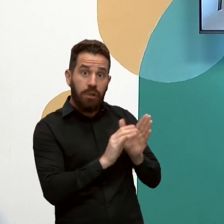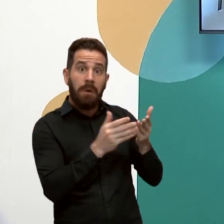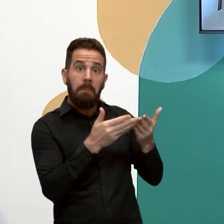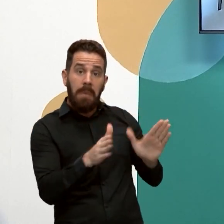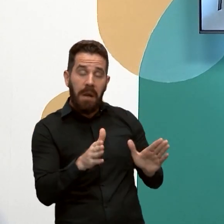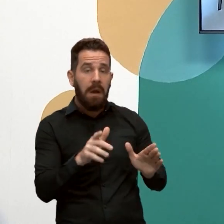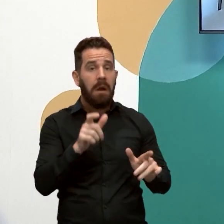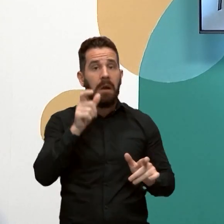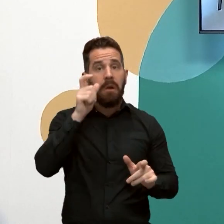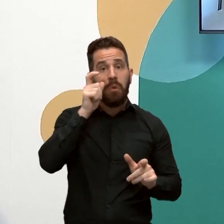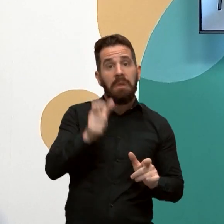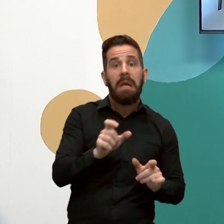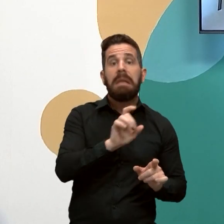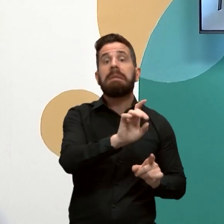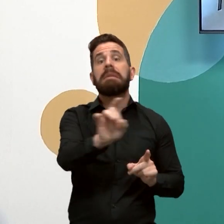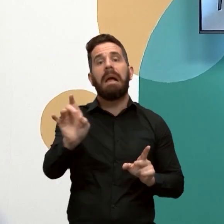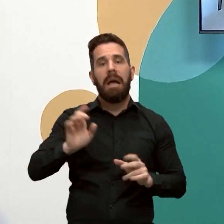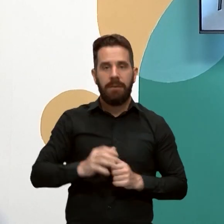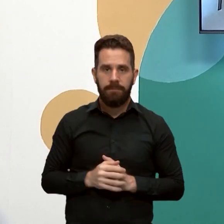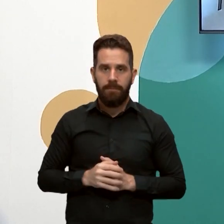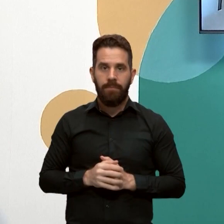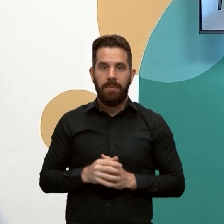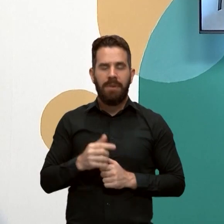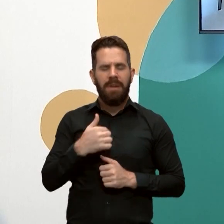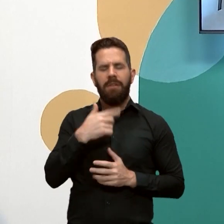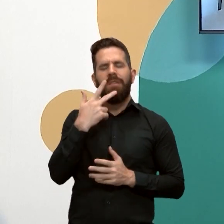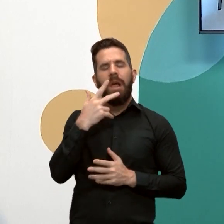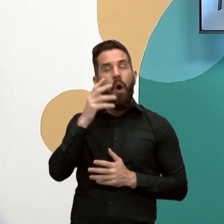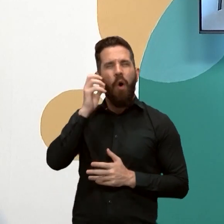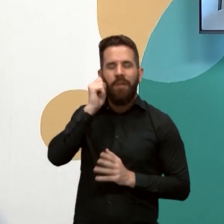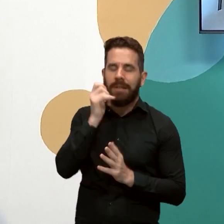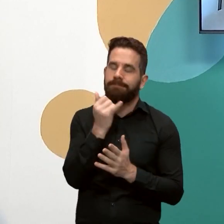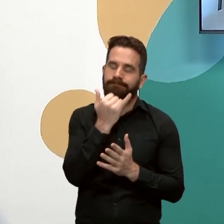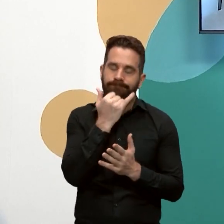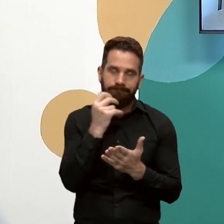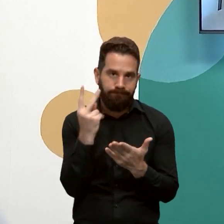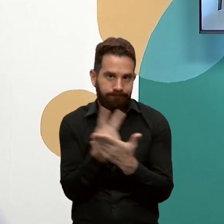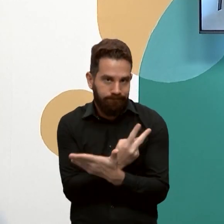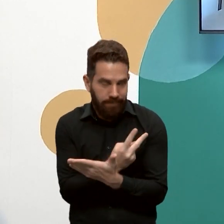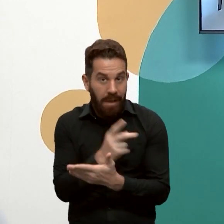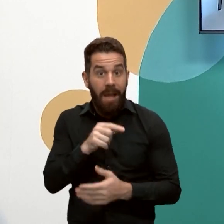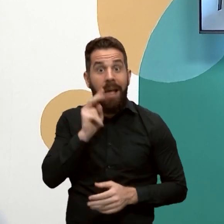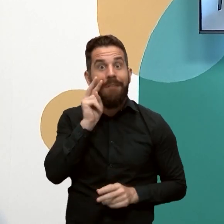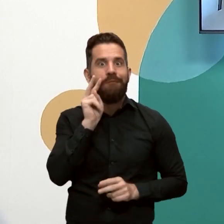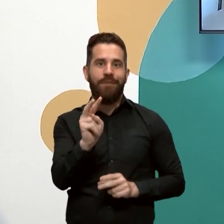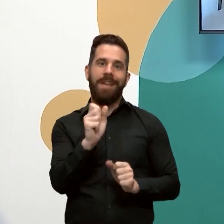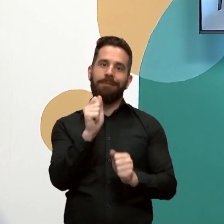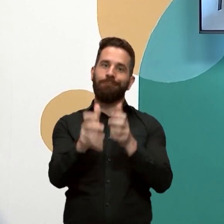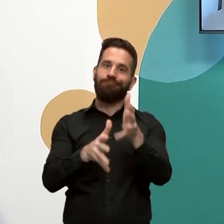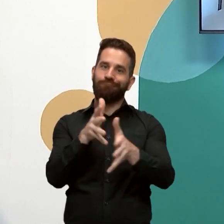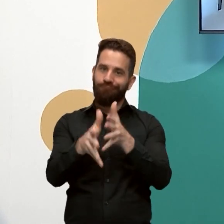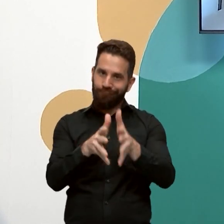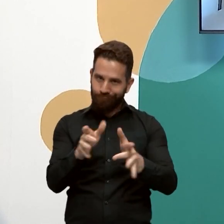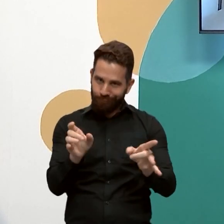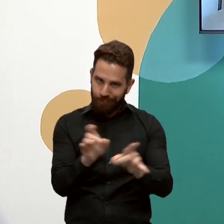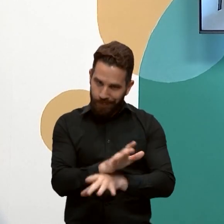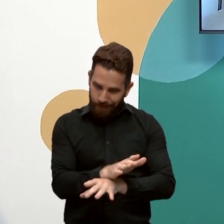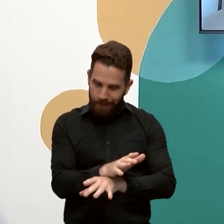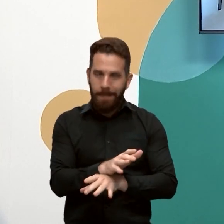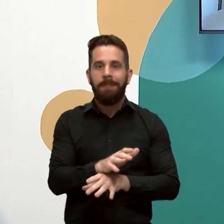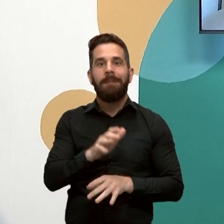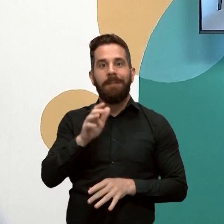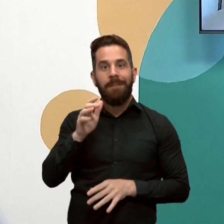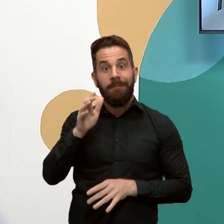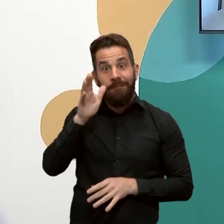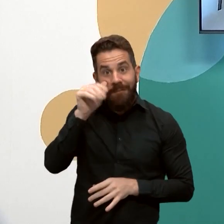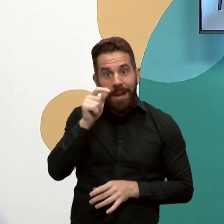autor. Vou me corrigir aqui, quando eu falei ouvir era ver, viu, gente? A pessoa já se confundiu. Quem vai ver a